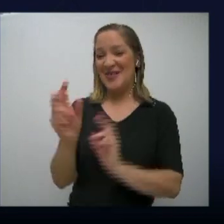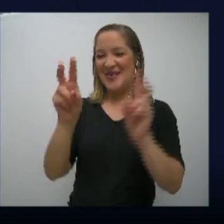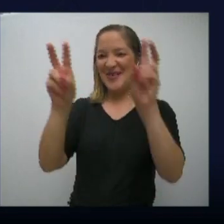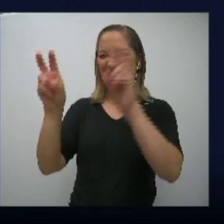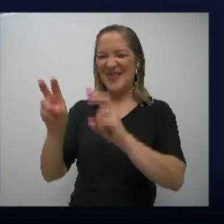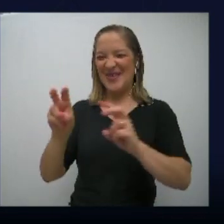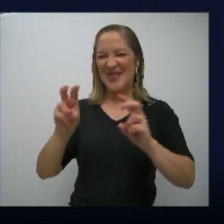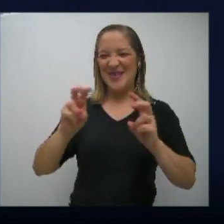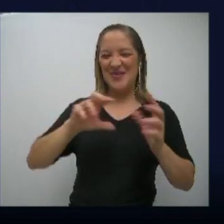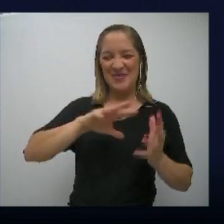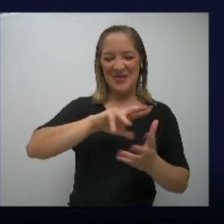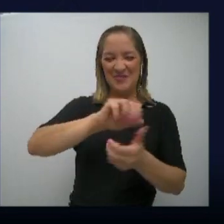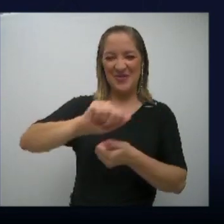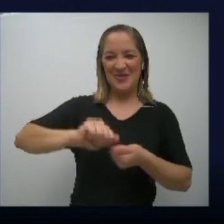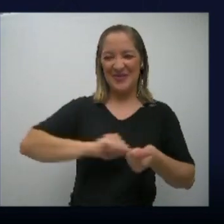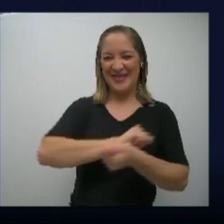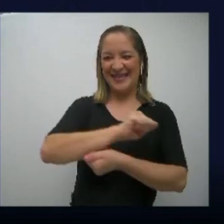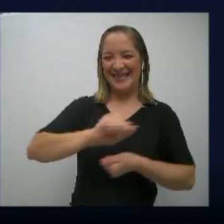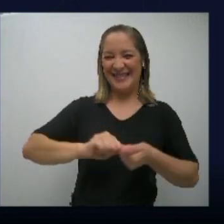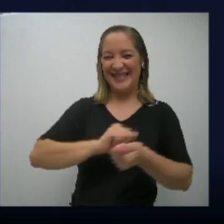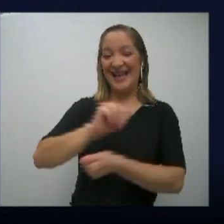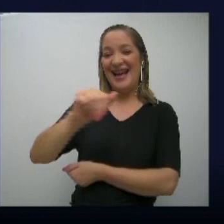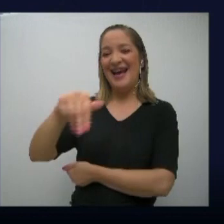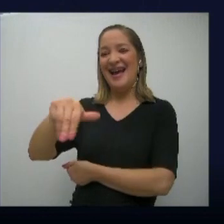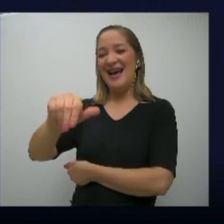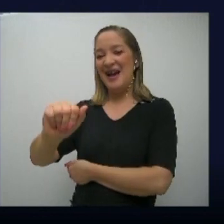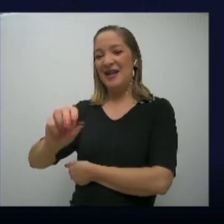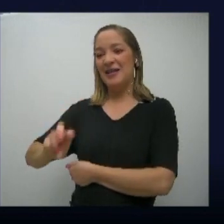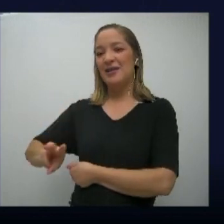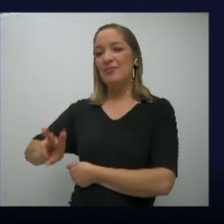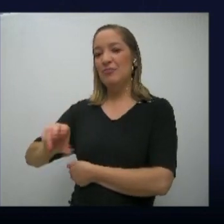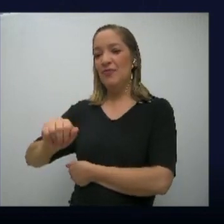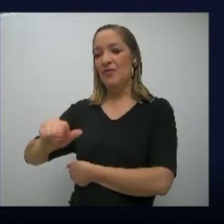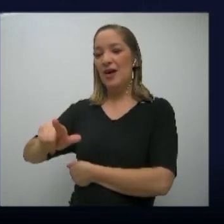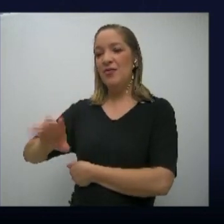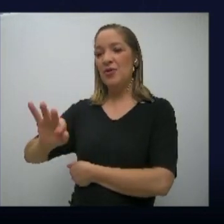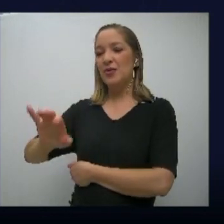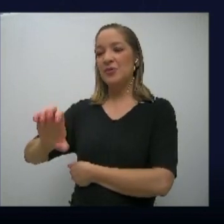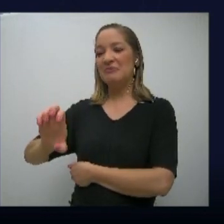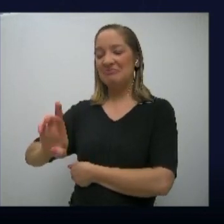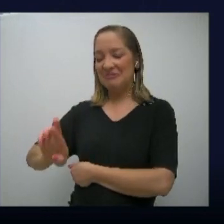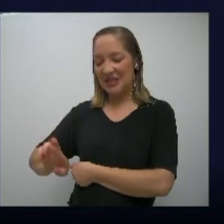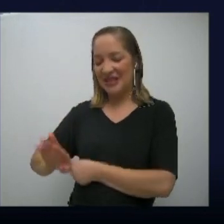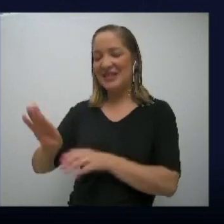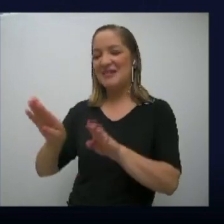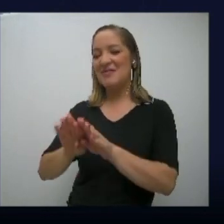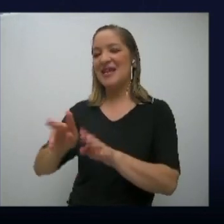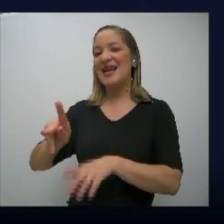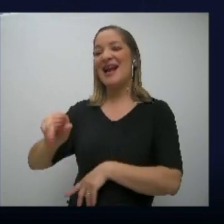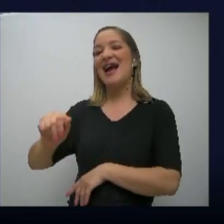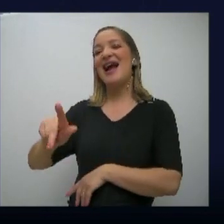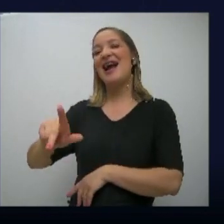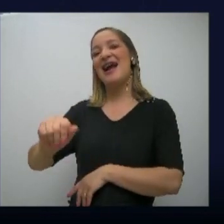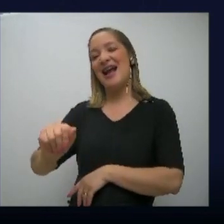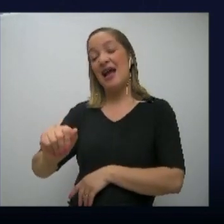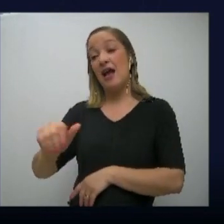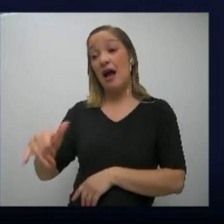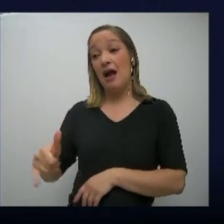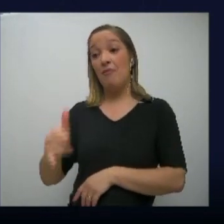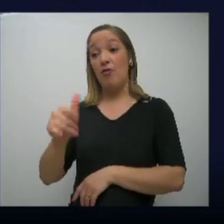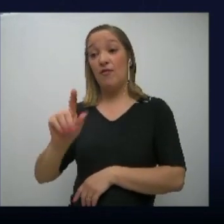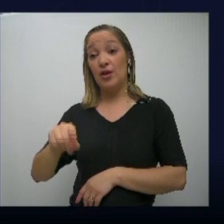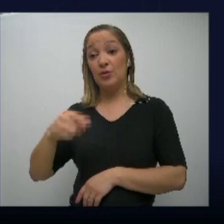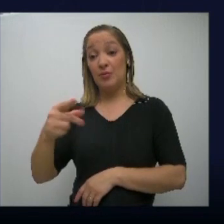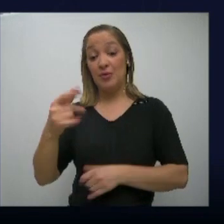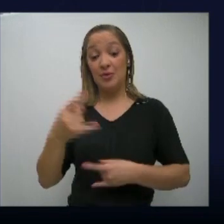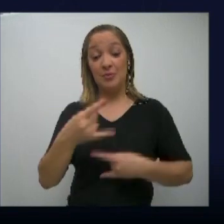de novo canal bucha do pop Shao Kahn também o cacto Guilherme acabou de mencionar Aproveita e o próximo painel e